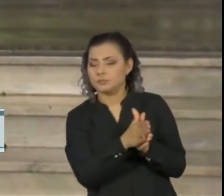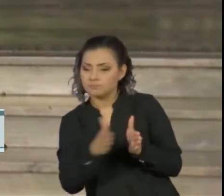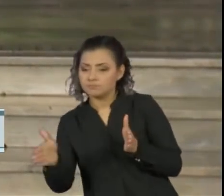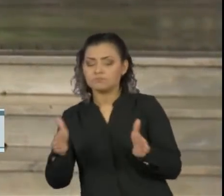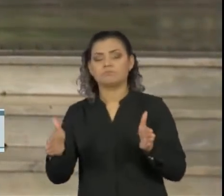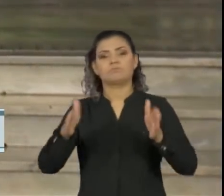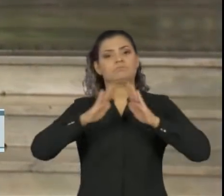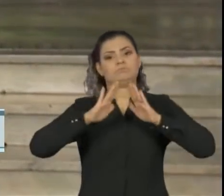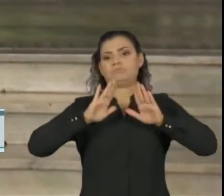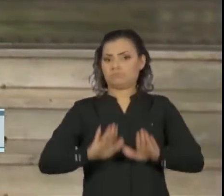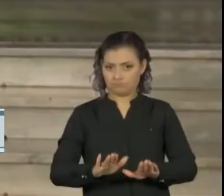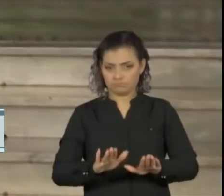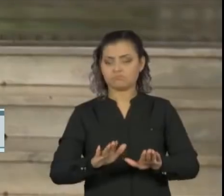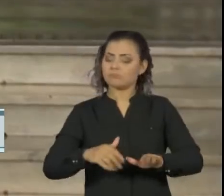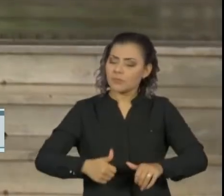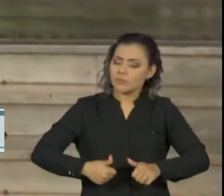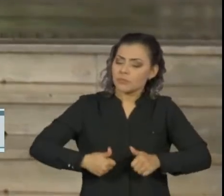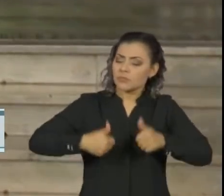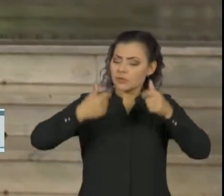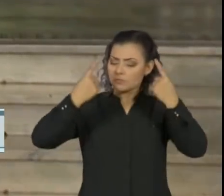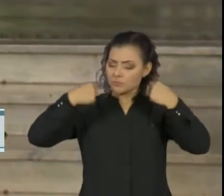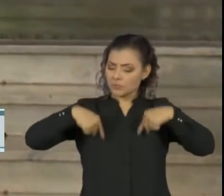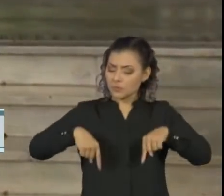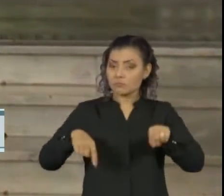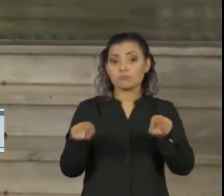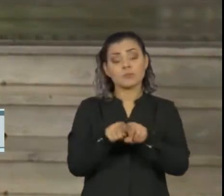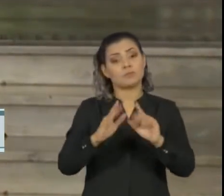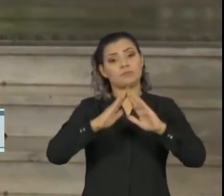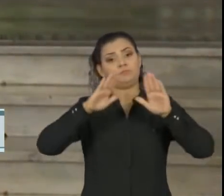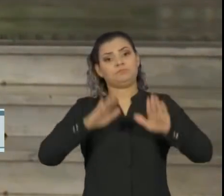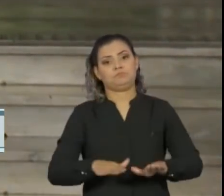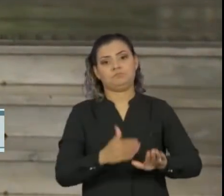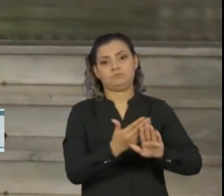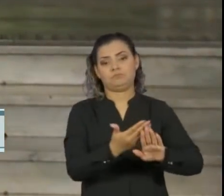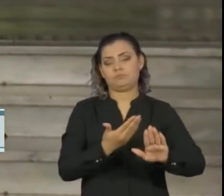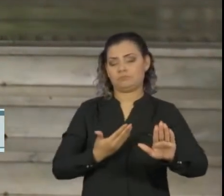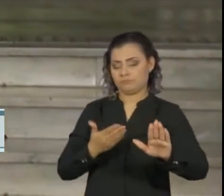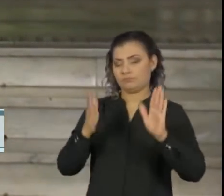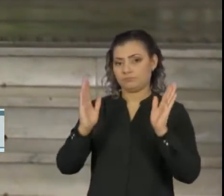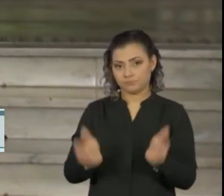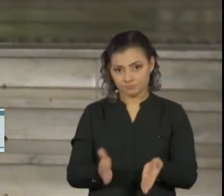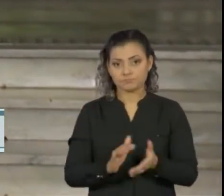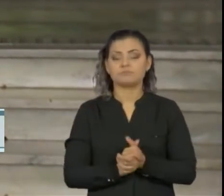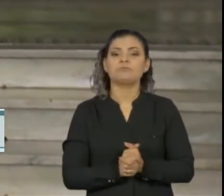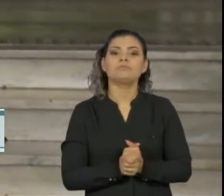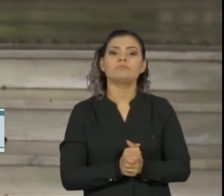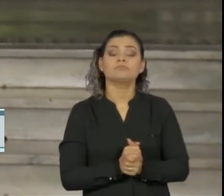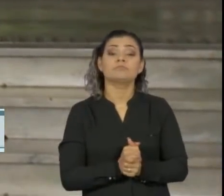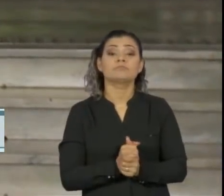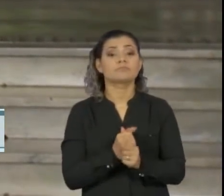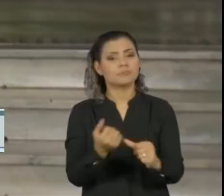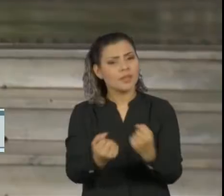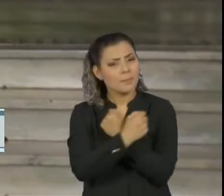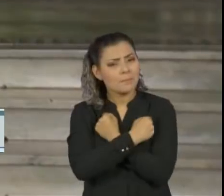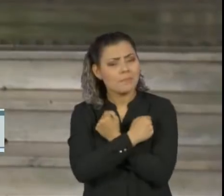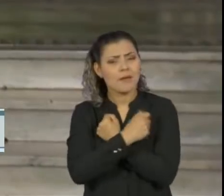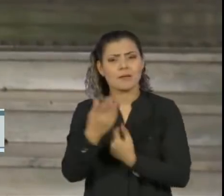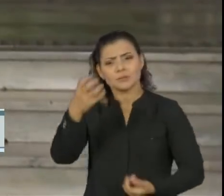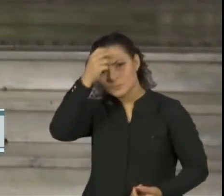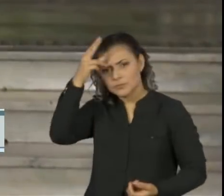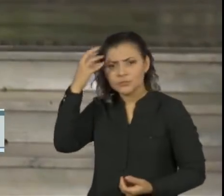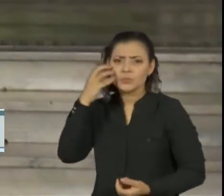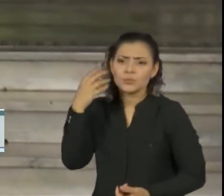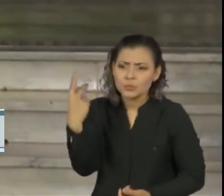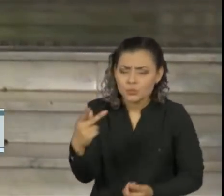na sua recuperação e cumpre o isolamento pela Covid. O nosso abraço ao Bruno, que está nos